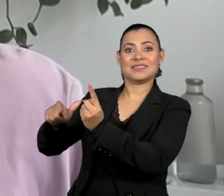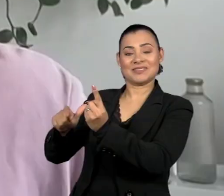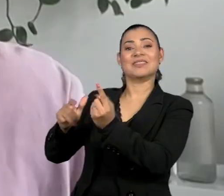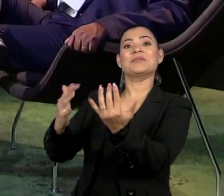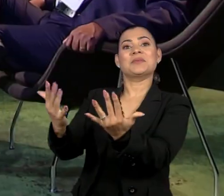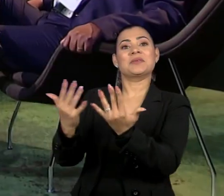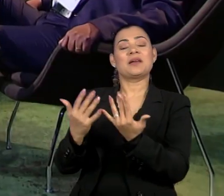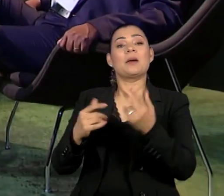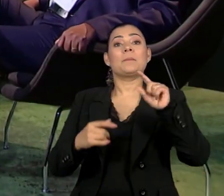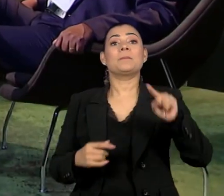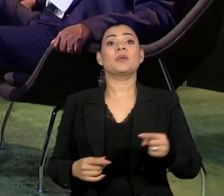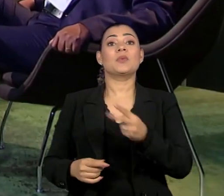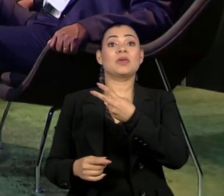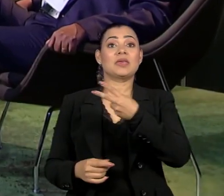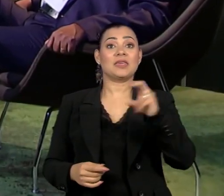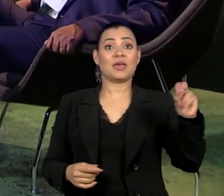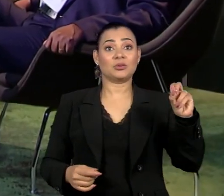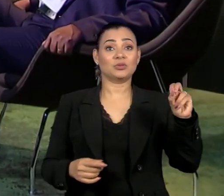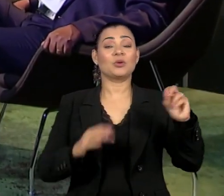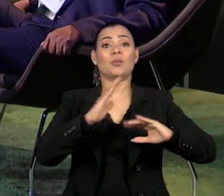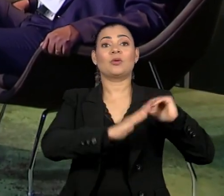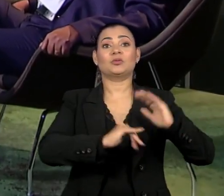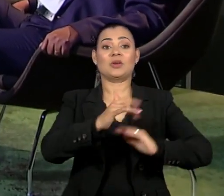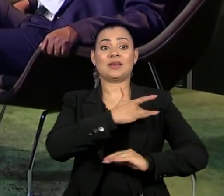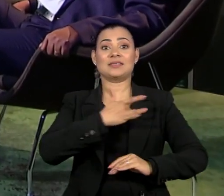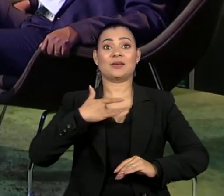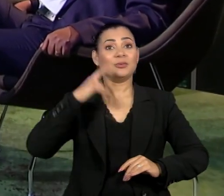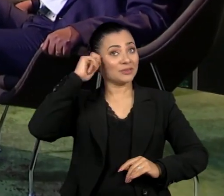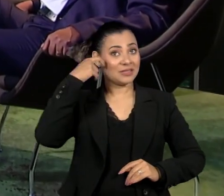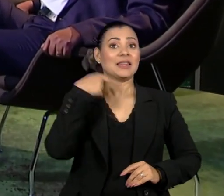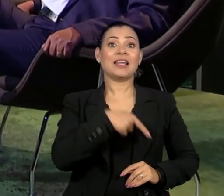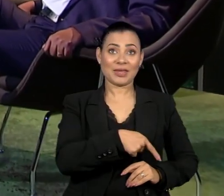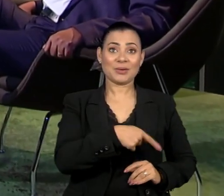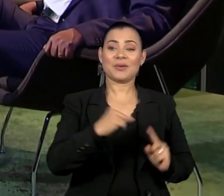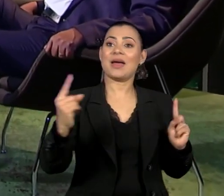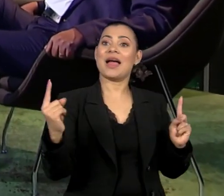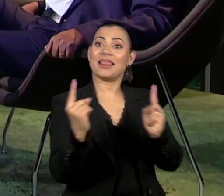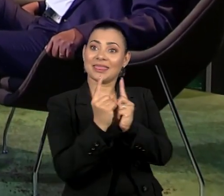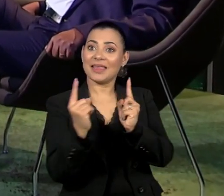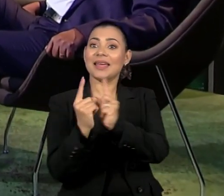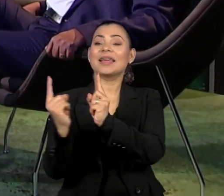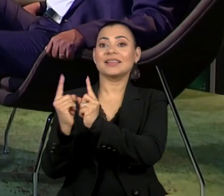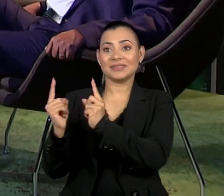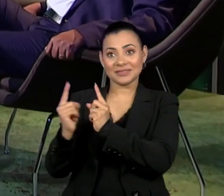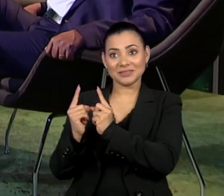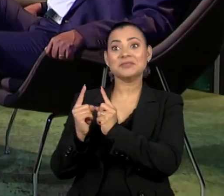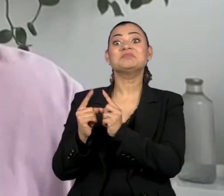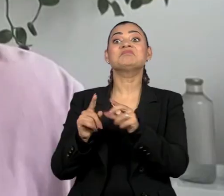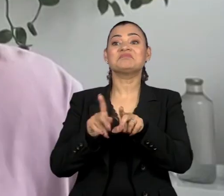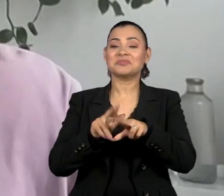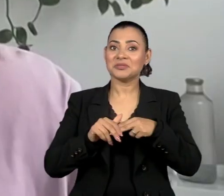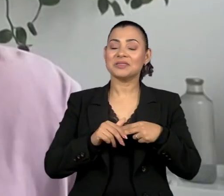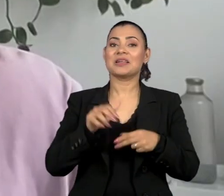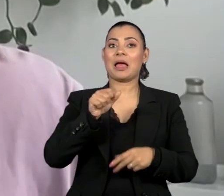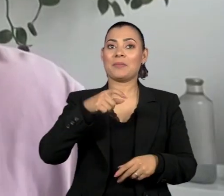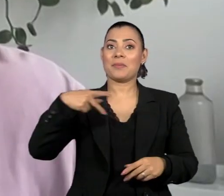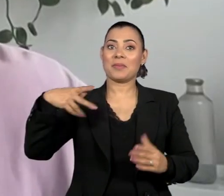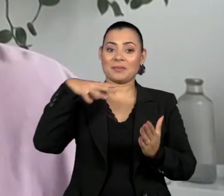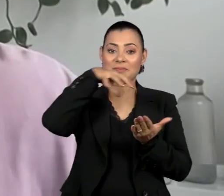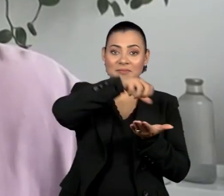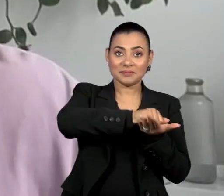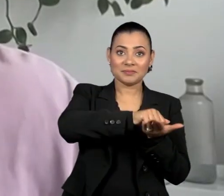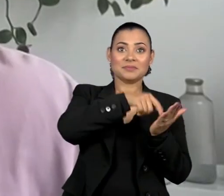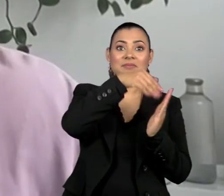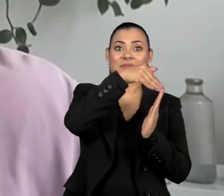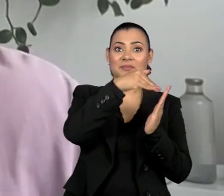temos mais de 1.500 profissionais de saúde que atendem na plataforma, e aí nós não estamos falando somente